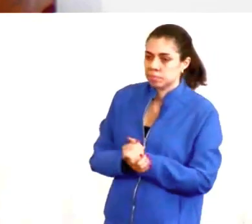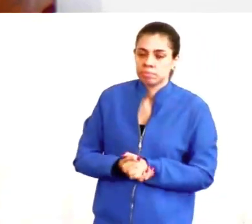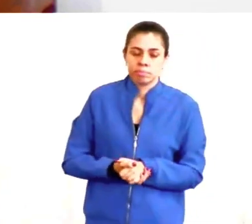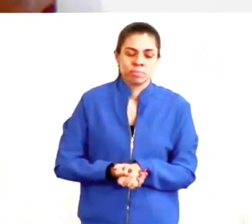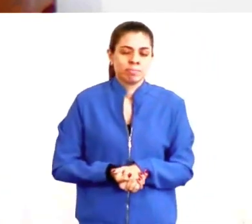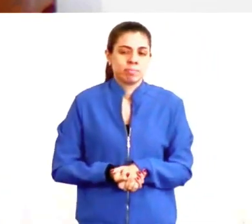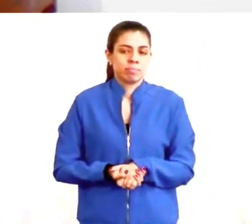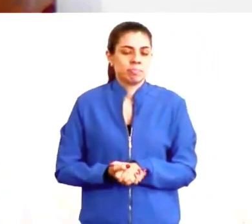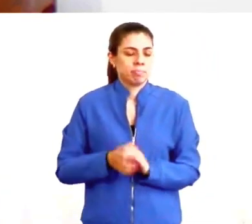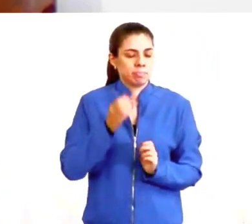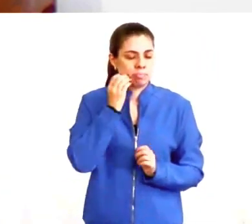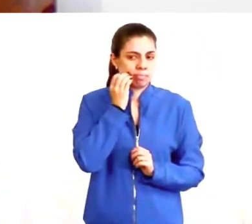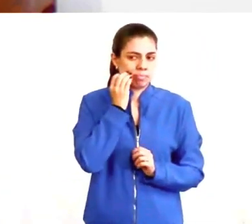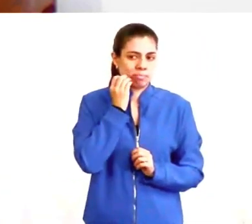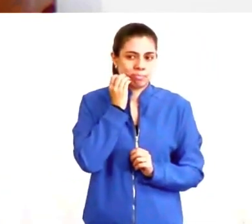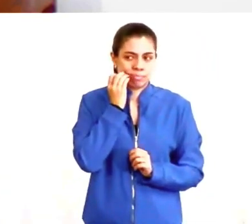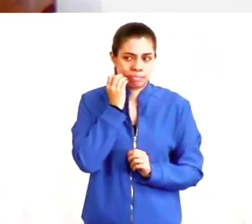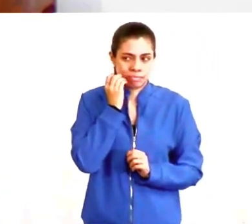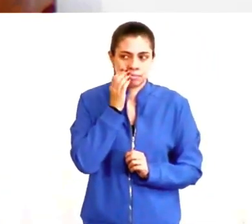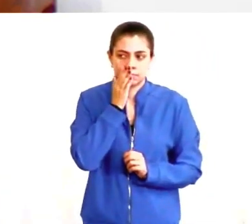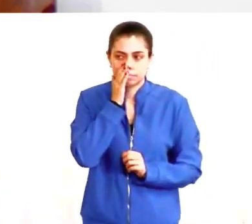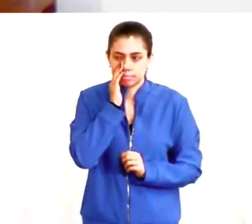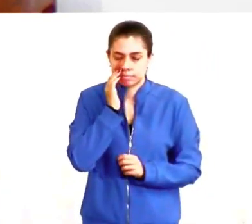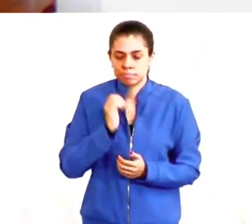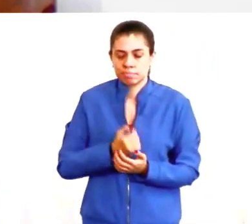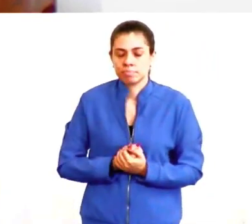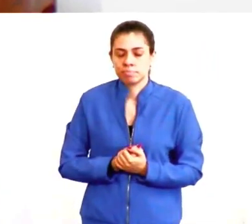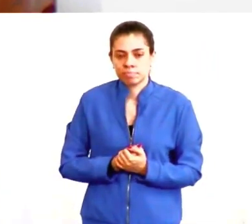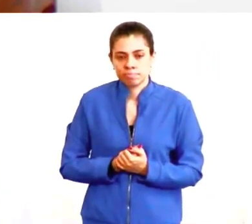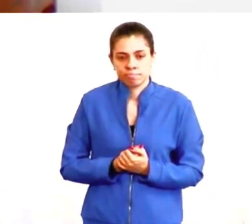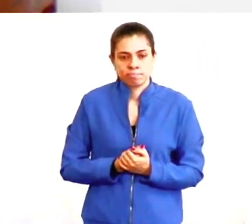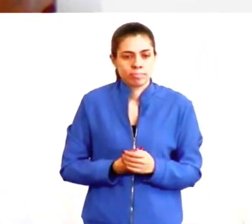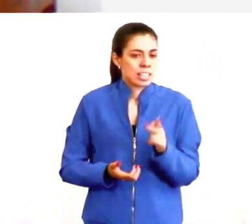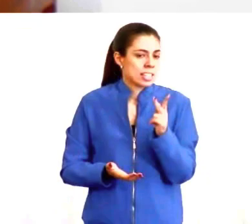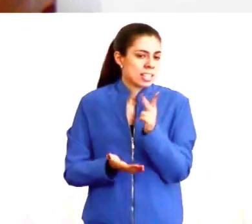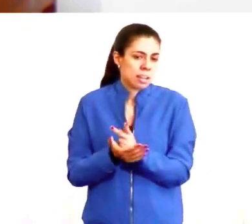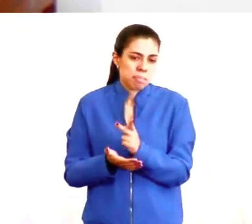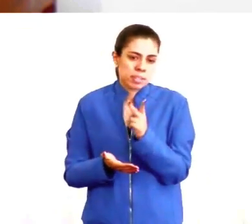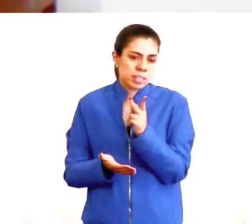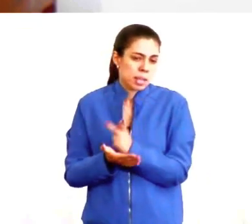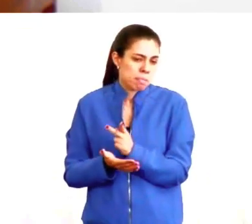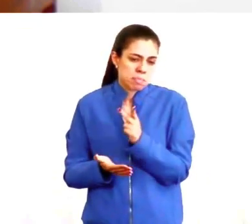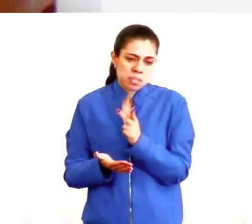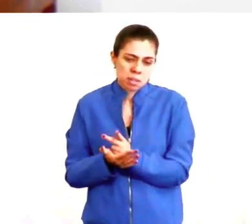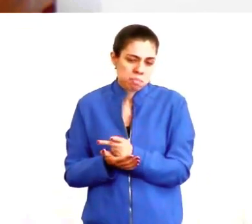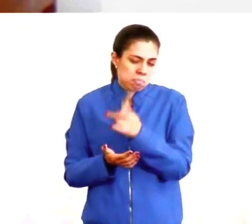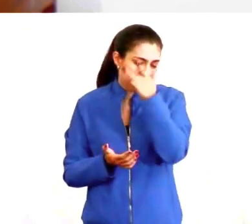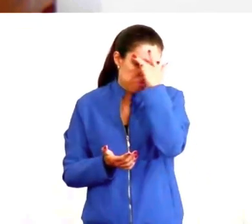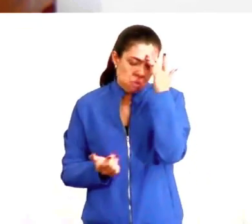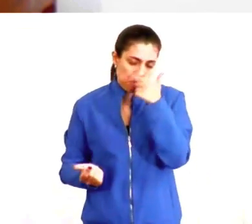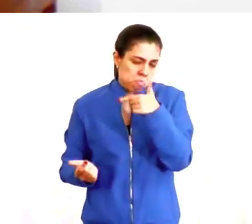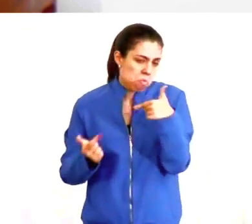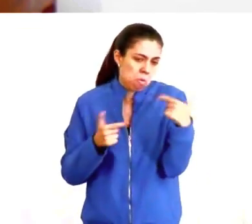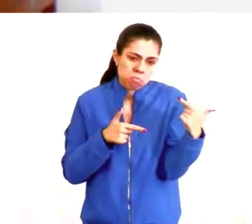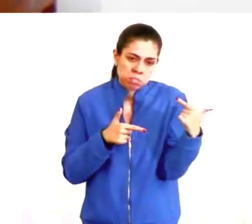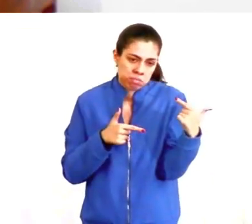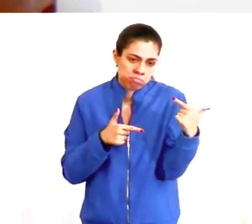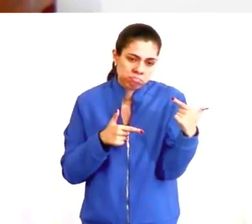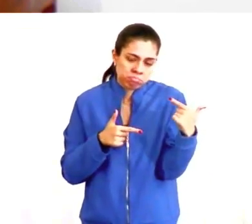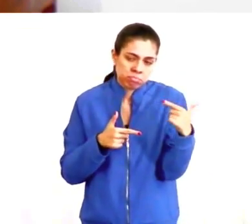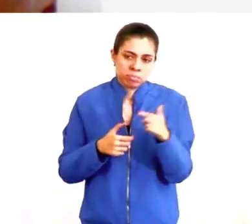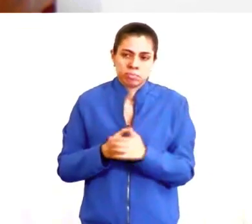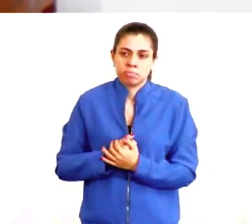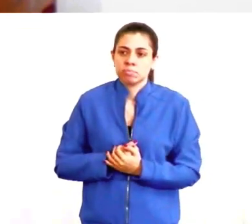são pessoas existencialistas. Sempre existiram os opositores da ressurreição. No